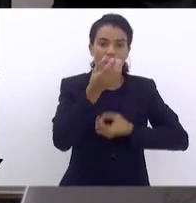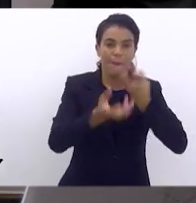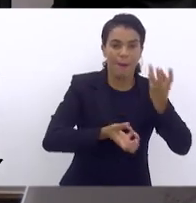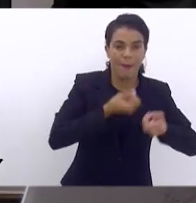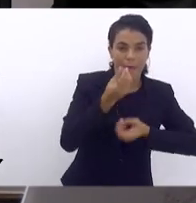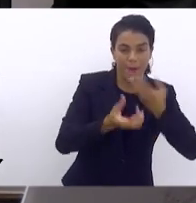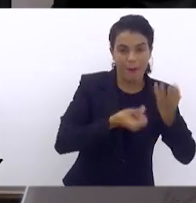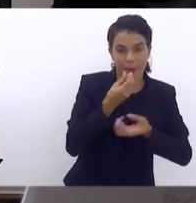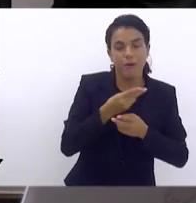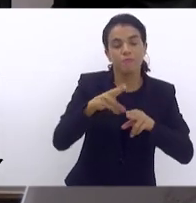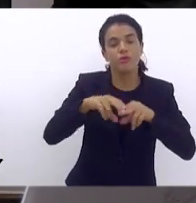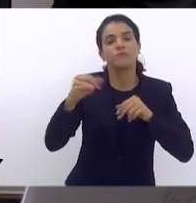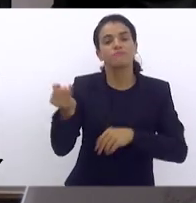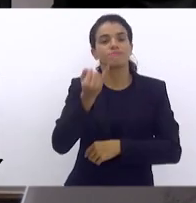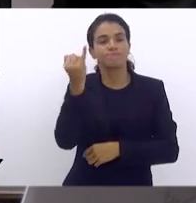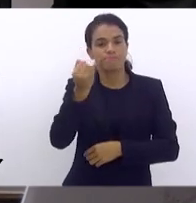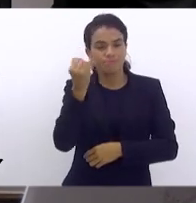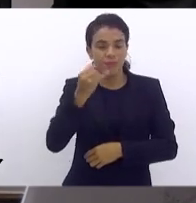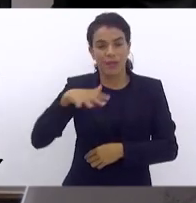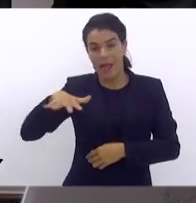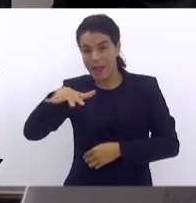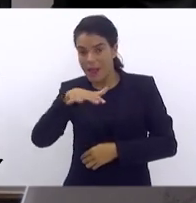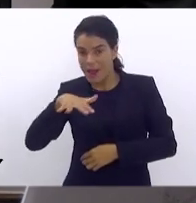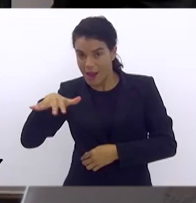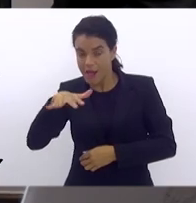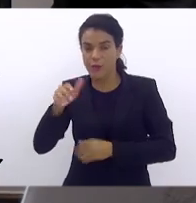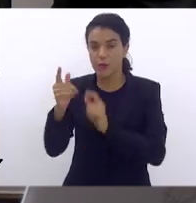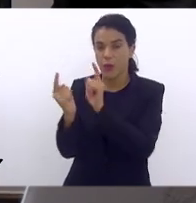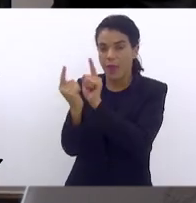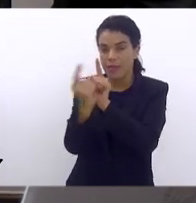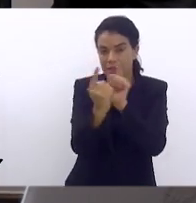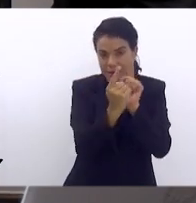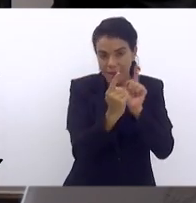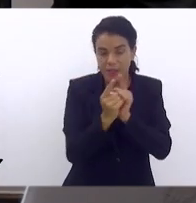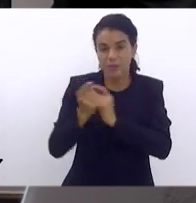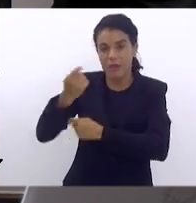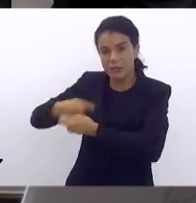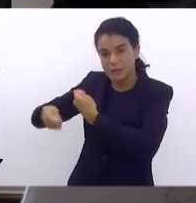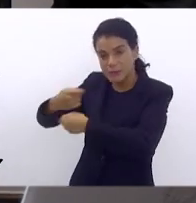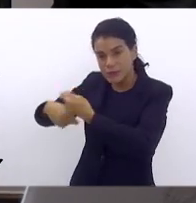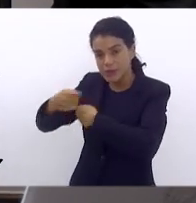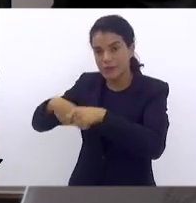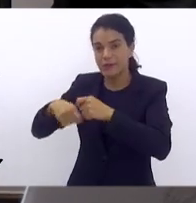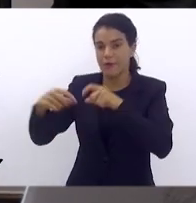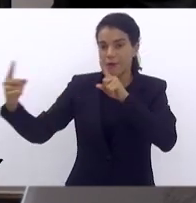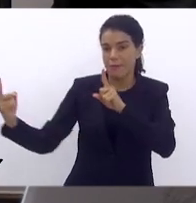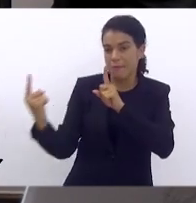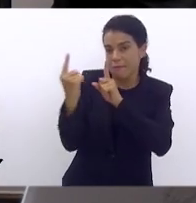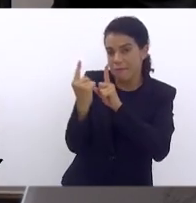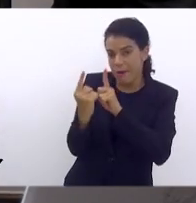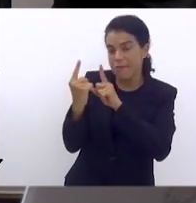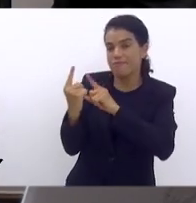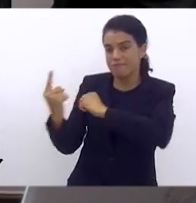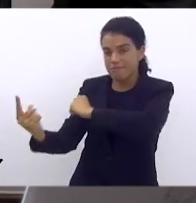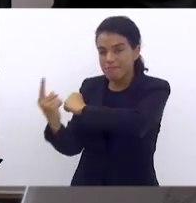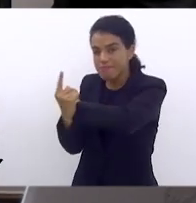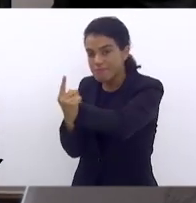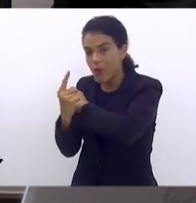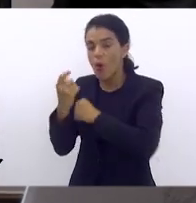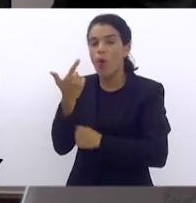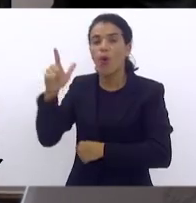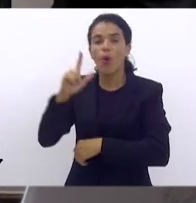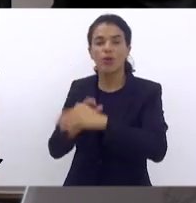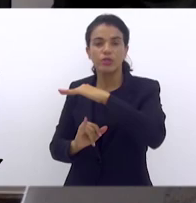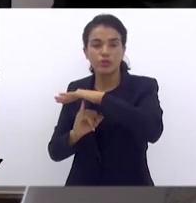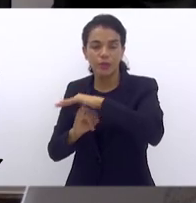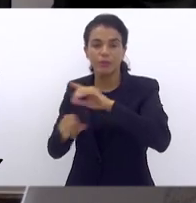a gente falar sobre isso tanto na área dos atendimentos administrativos né quando ela chega na Defensoria ou chega em qualquer outro órgão